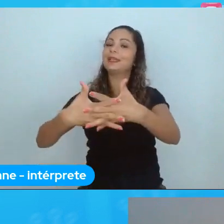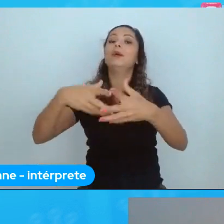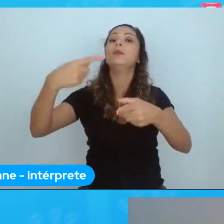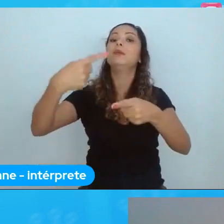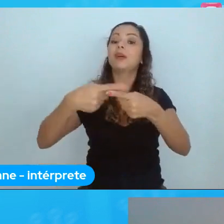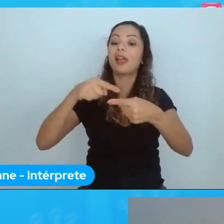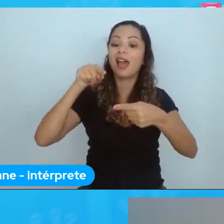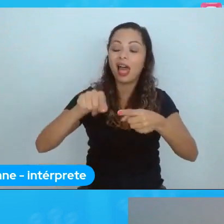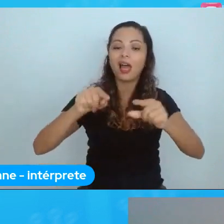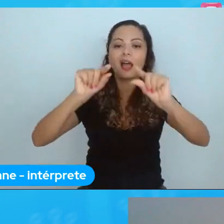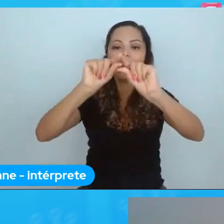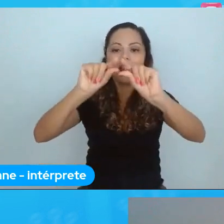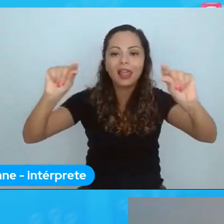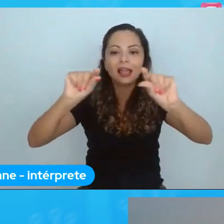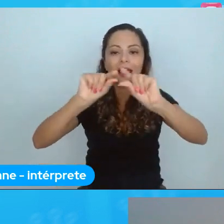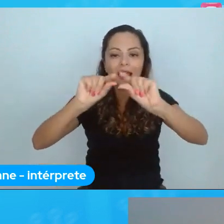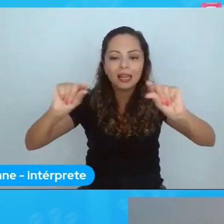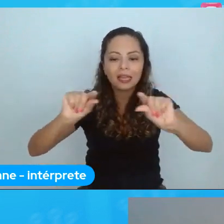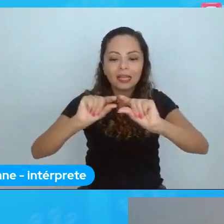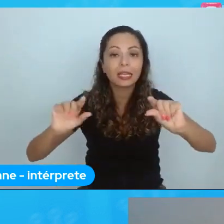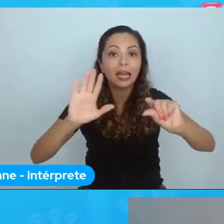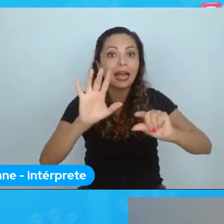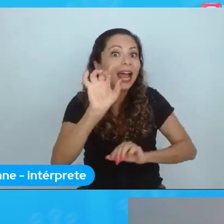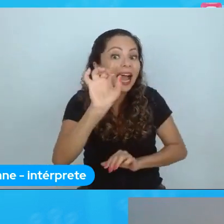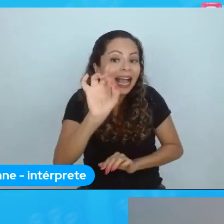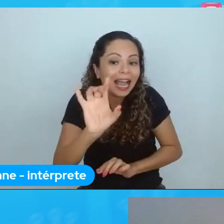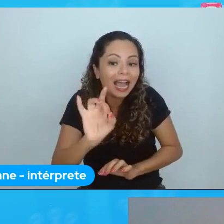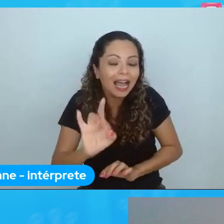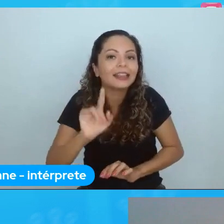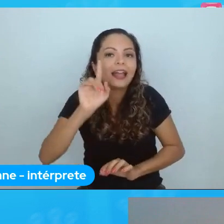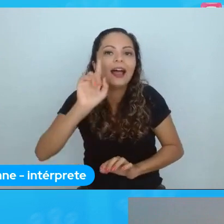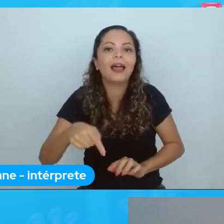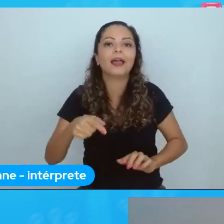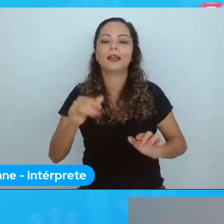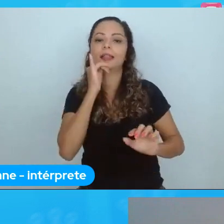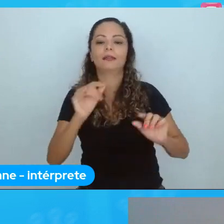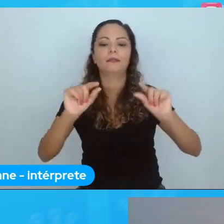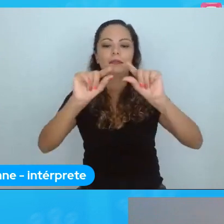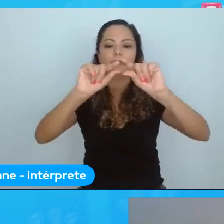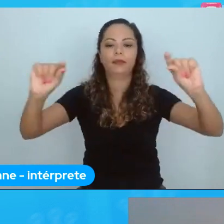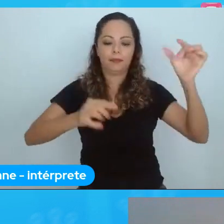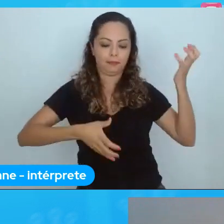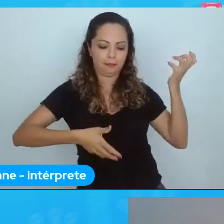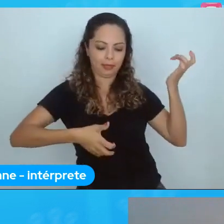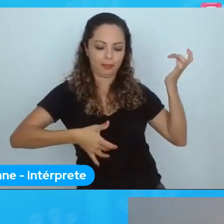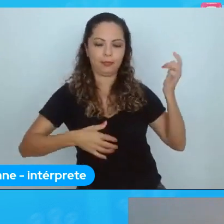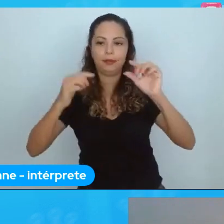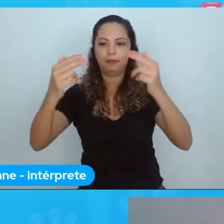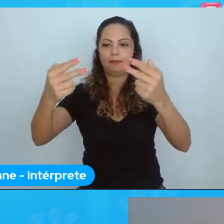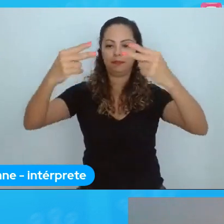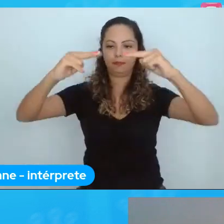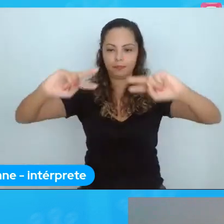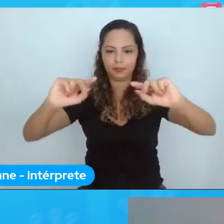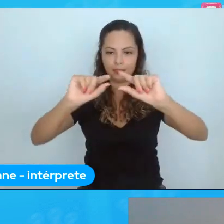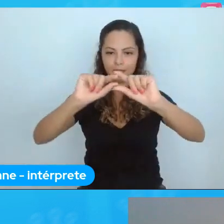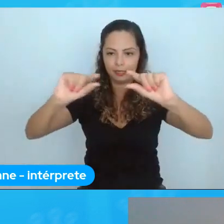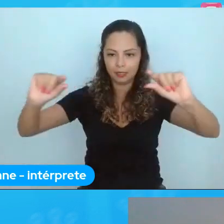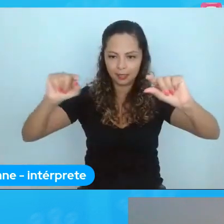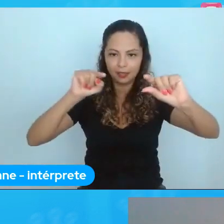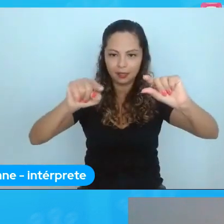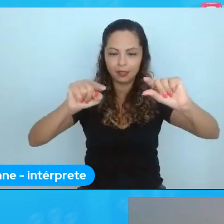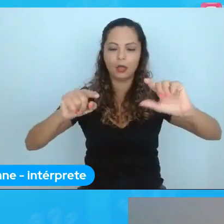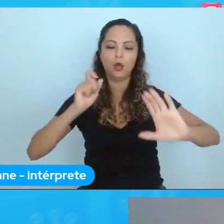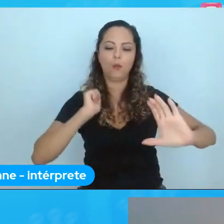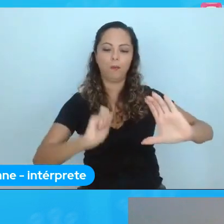um instrumento, e você tem que ir linha por linha, dar lá Ctrl Enter para executar. Ele não é tipo, você passa um código